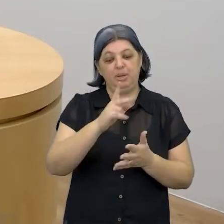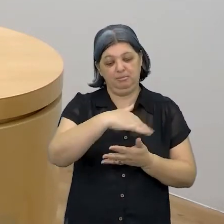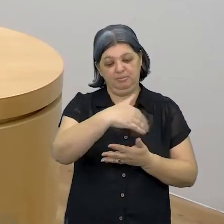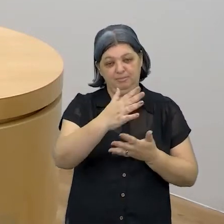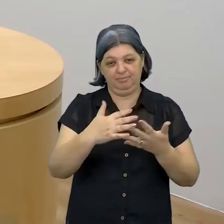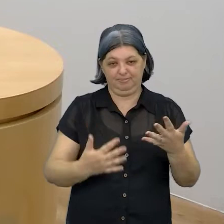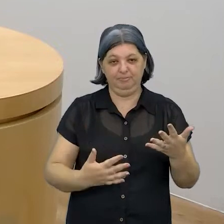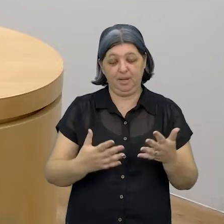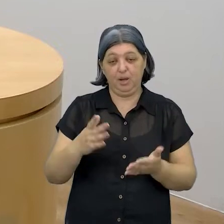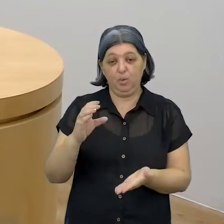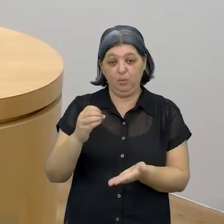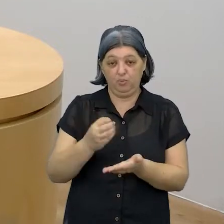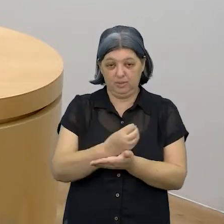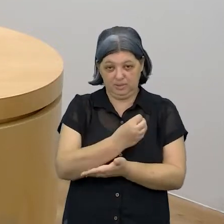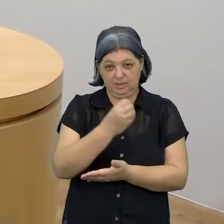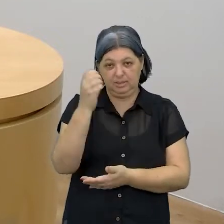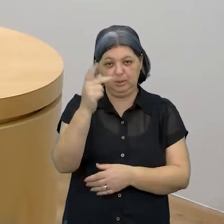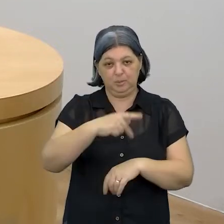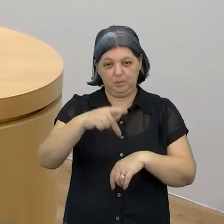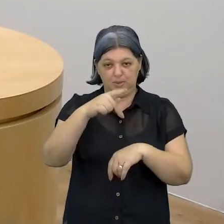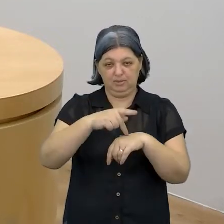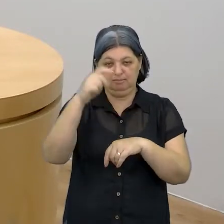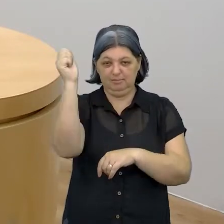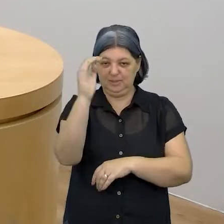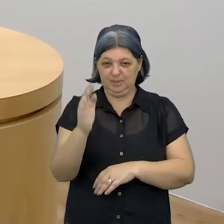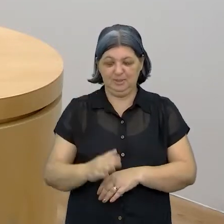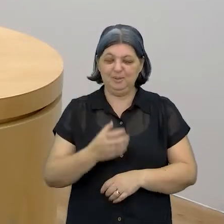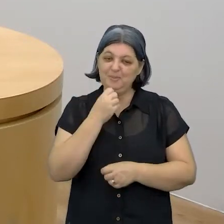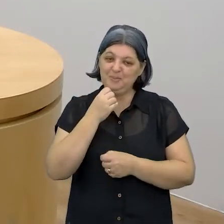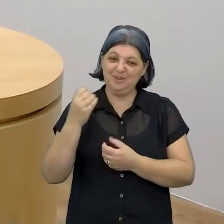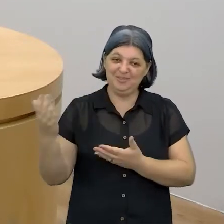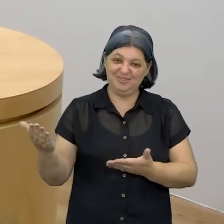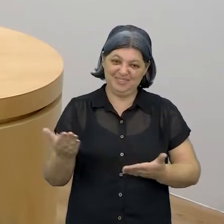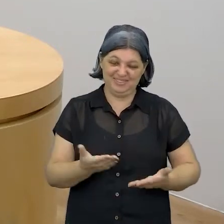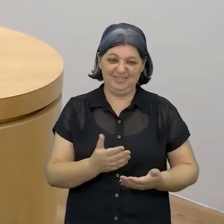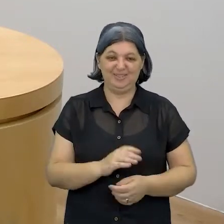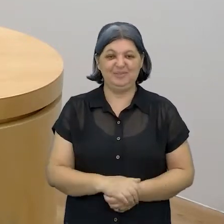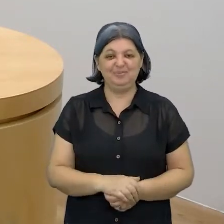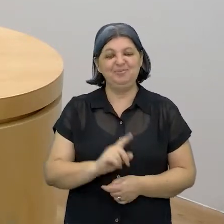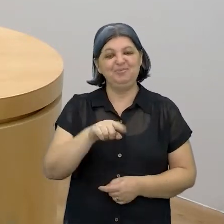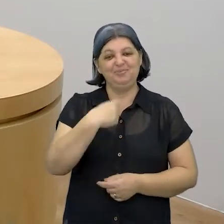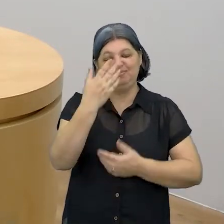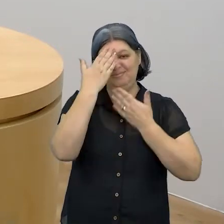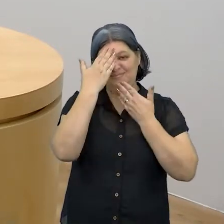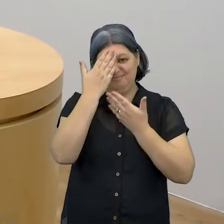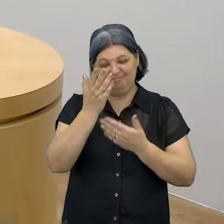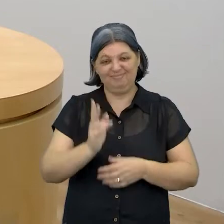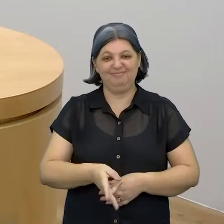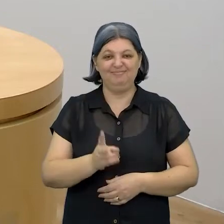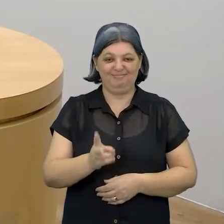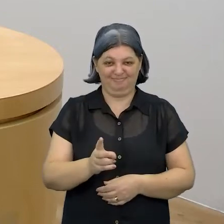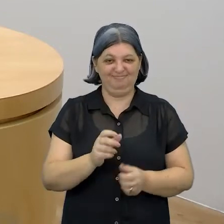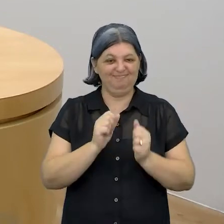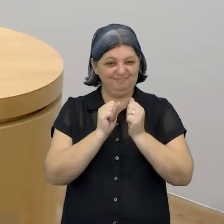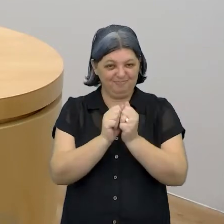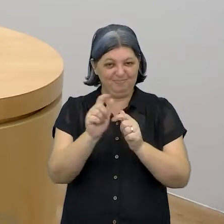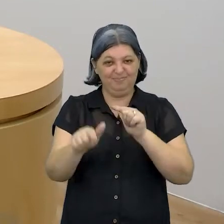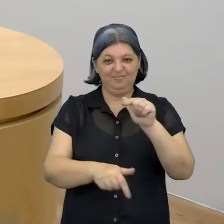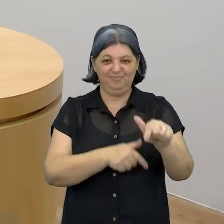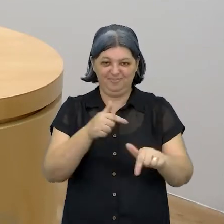línguas oficiais do nosso país. Sejam muito bem-vindas, bem-vindos. A gente agradece sempre a companhia e o